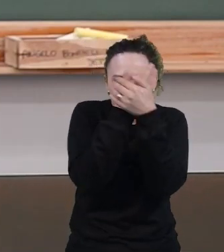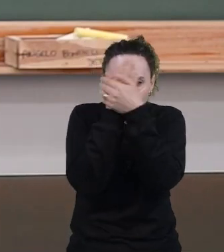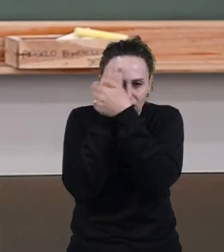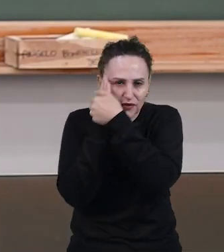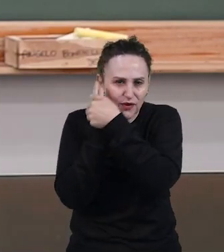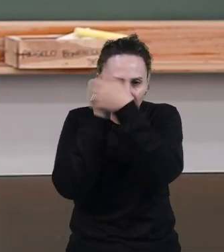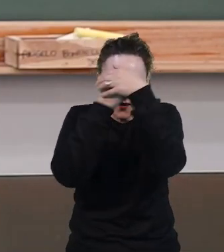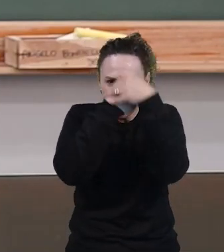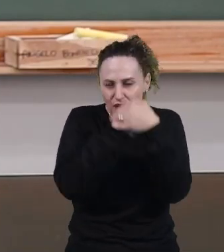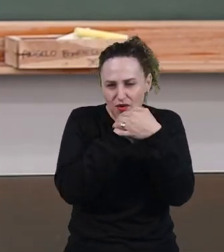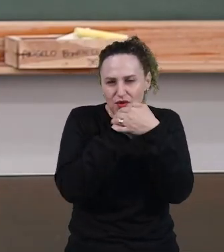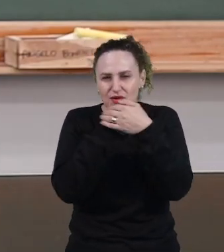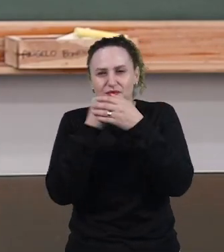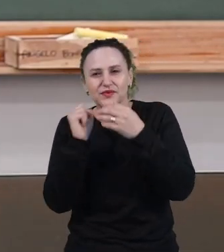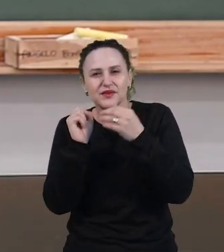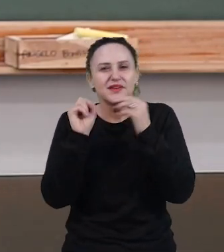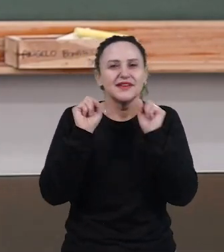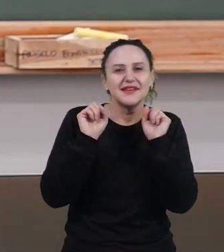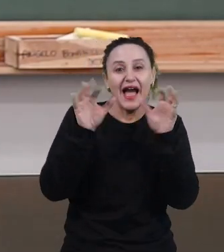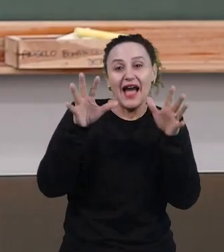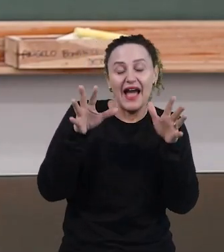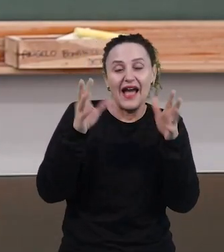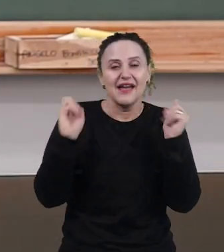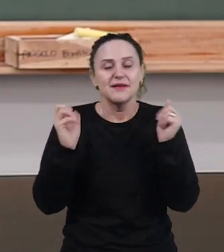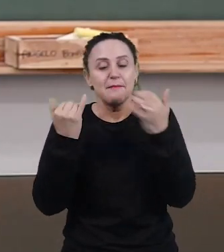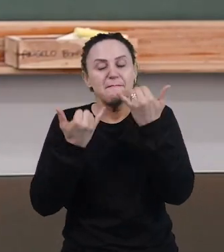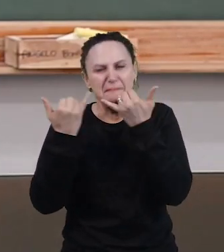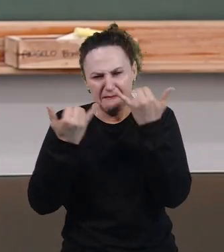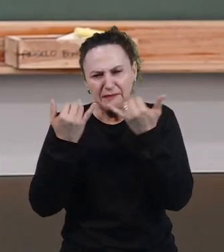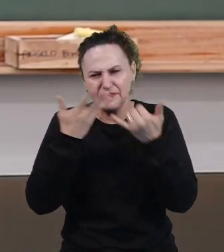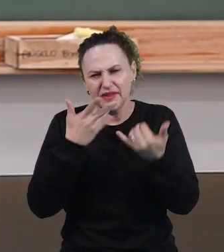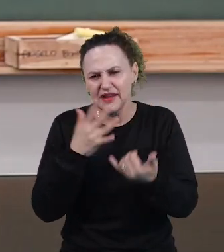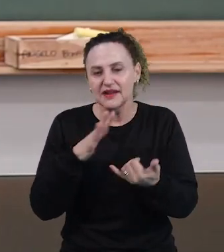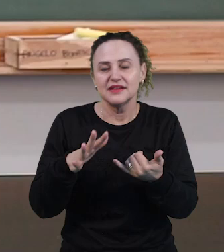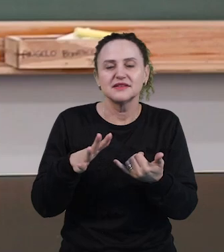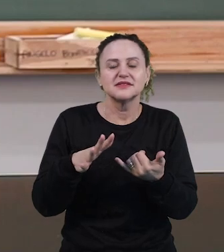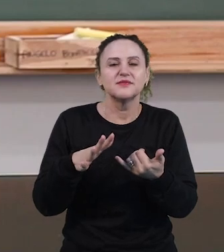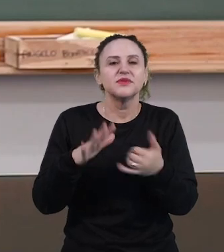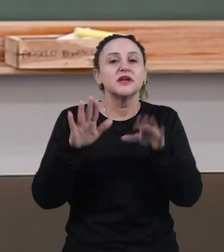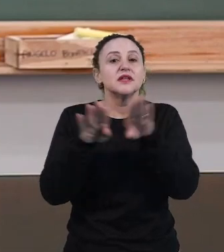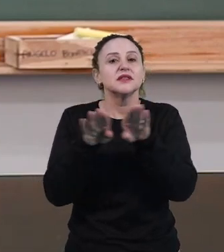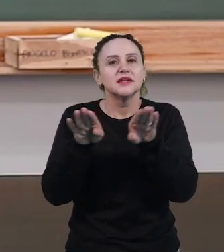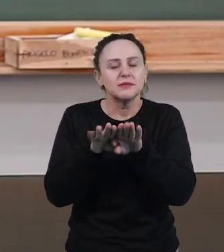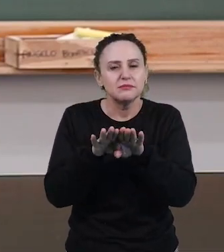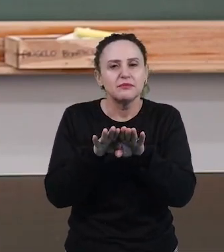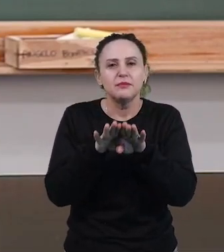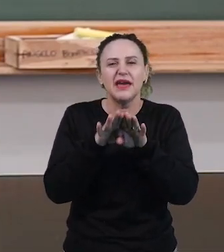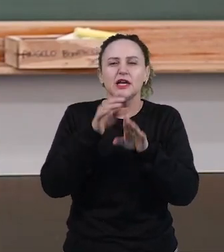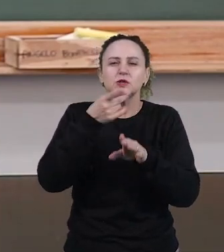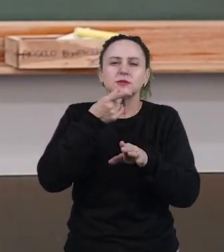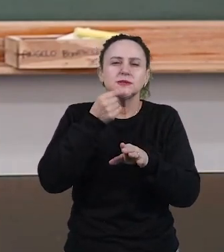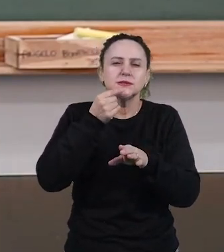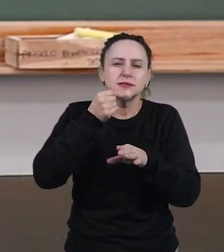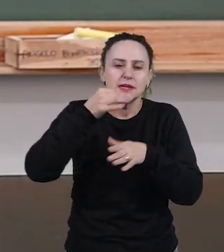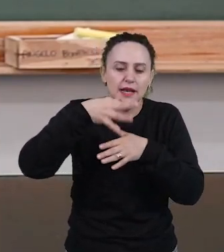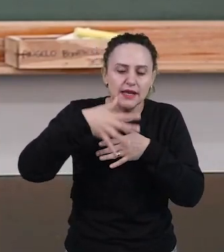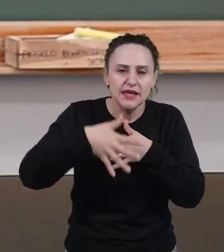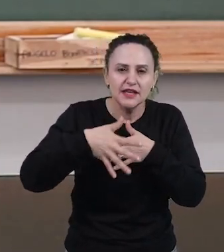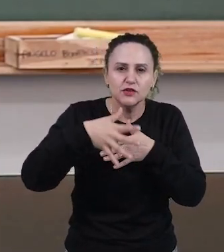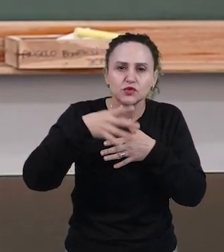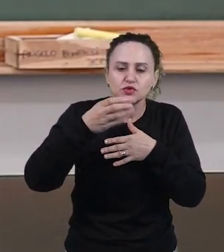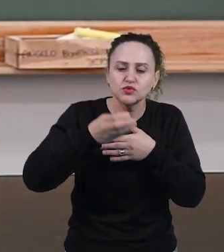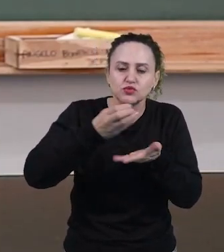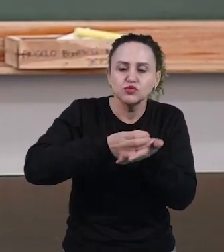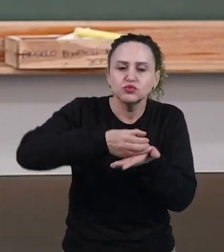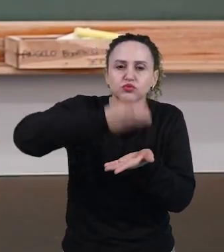a própria constância lá dos líquidos, né, de colocar líquidos, a mesma quantidade de líquido em diferentes recipientes, né, e